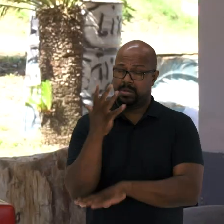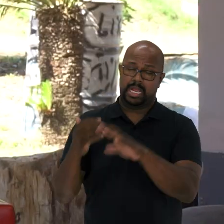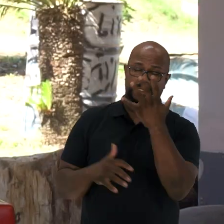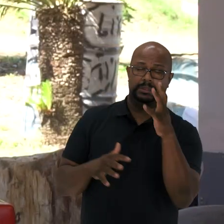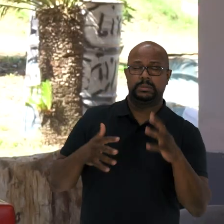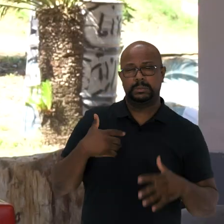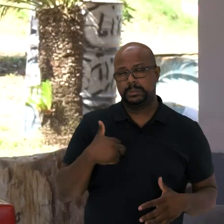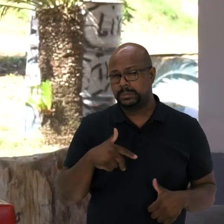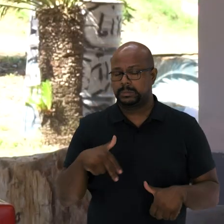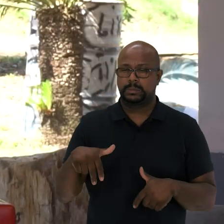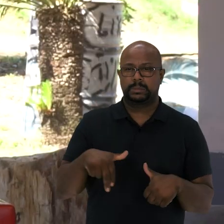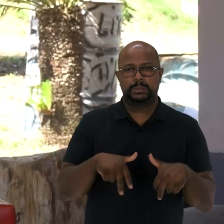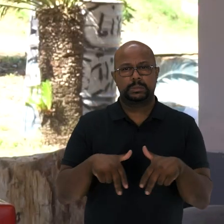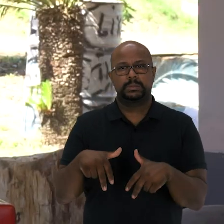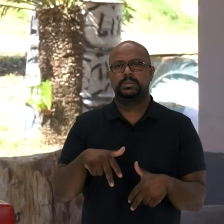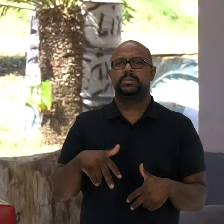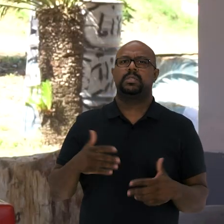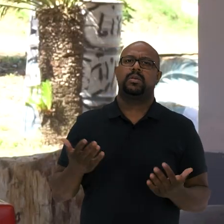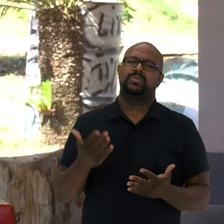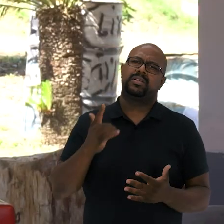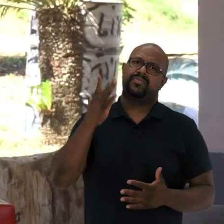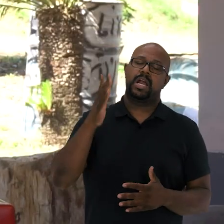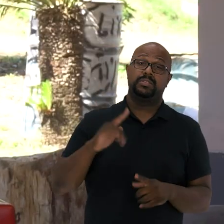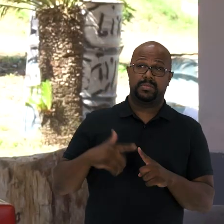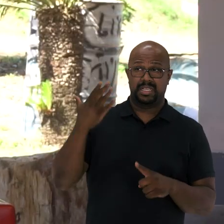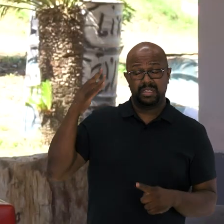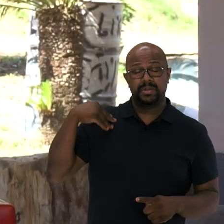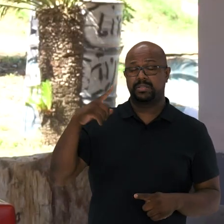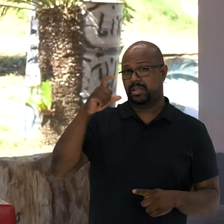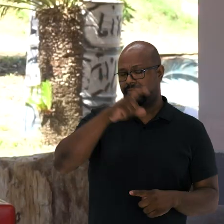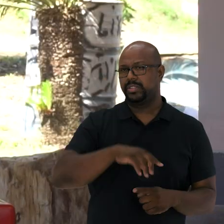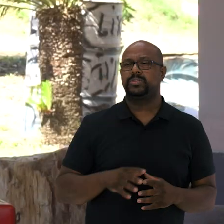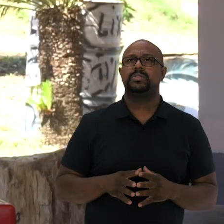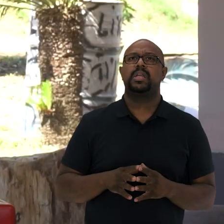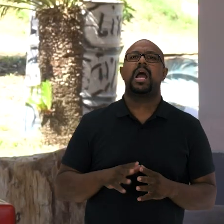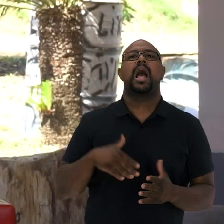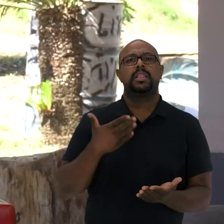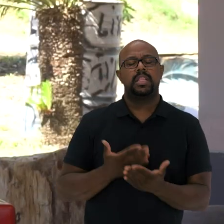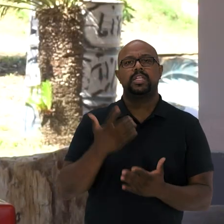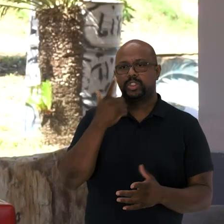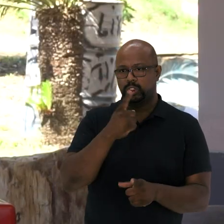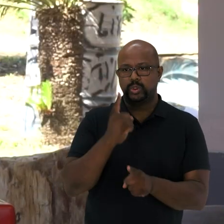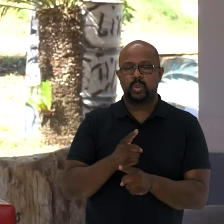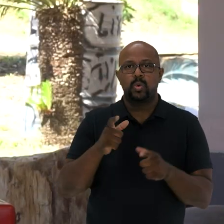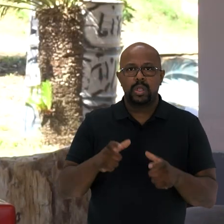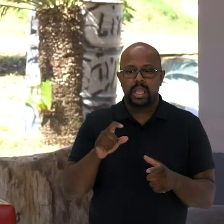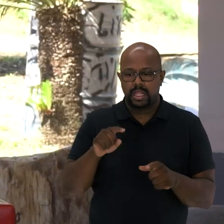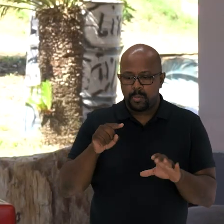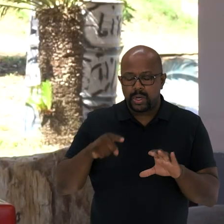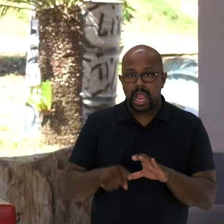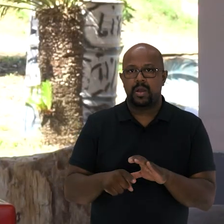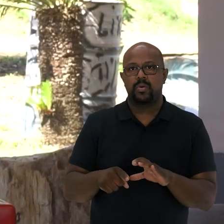matos lá, e ele sabe? Fosse hoje seria bem fácil, mas na época era bem difícil. Então, até que a gente achou o local que